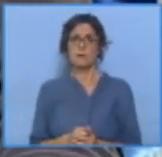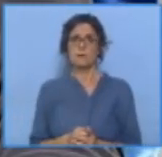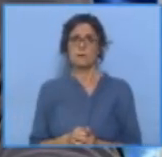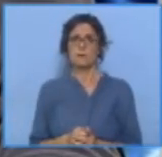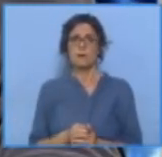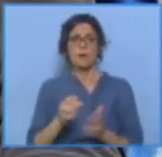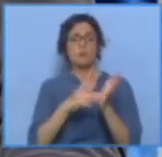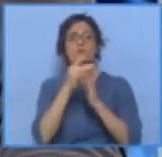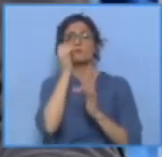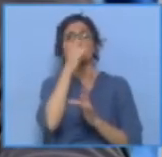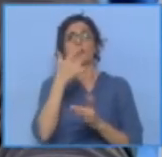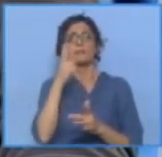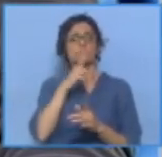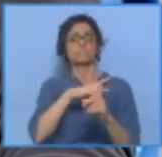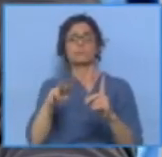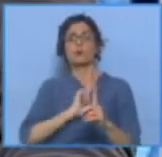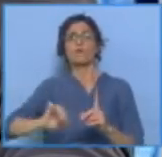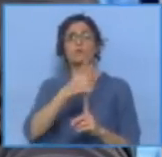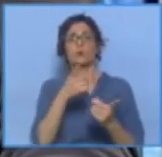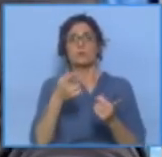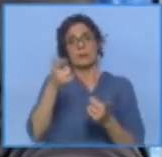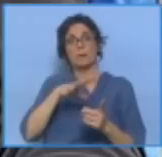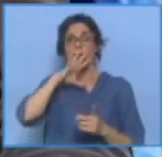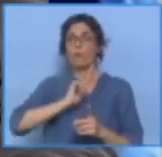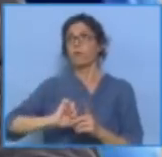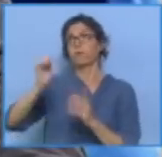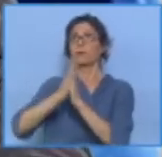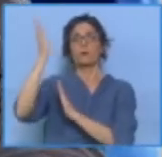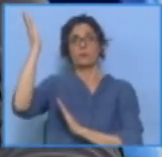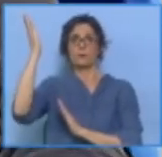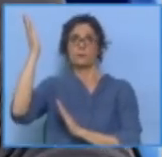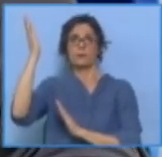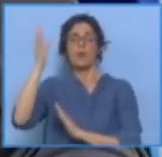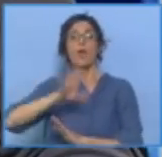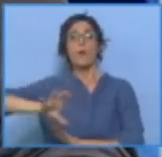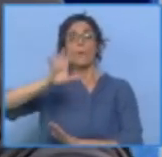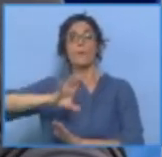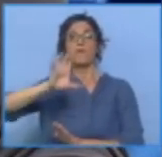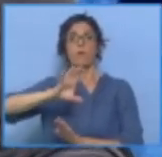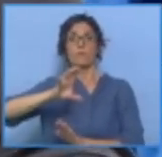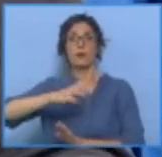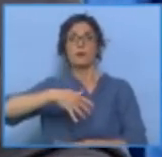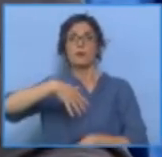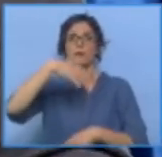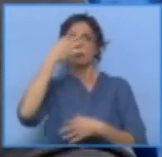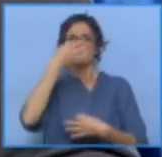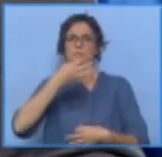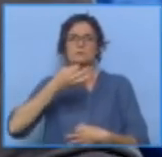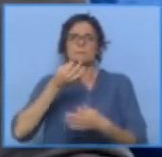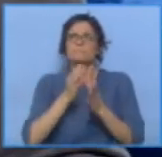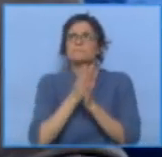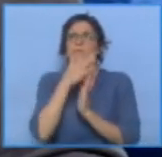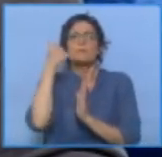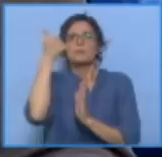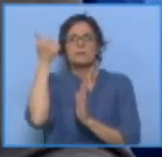e a maneira divina de ser homem e mulher, quer dizer, é a maneira mais bela